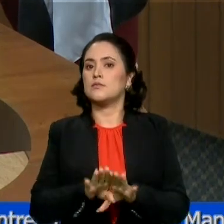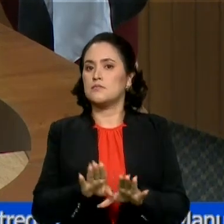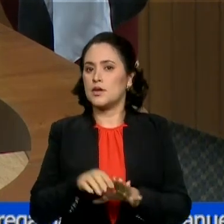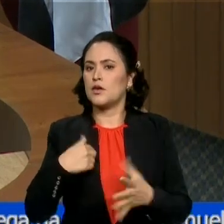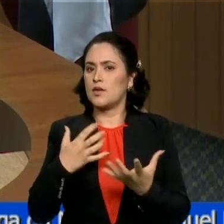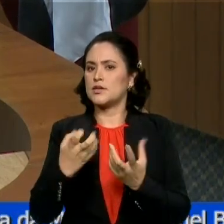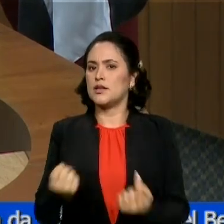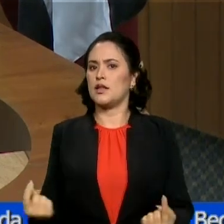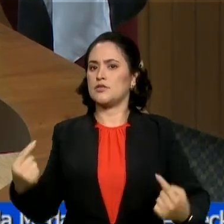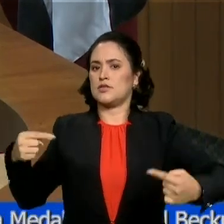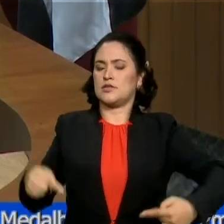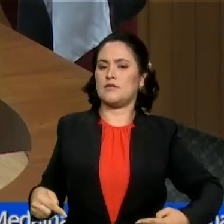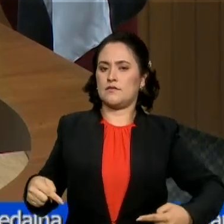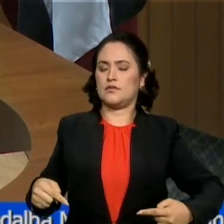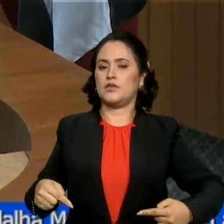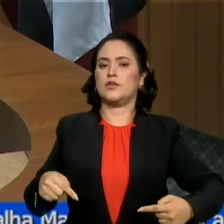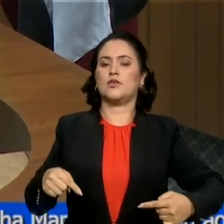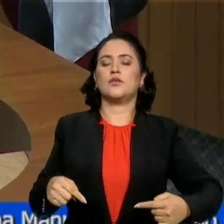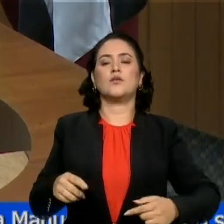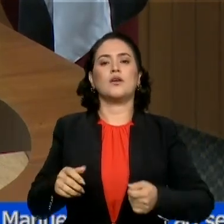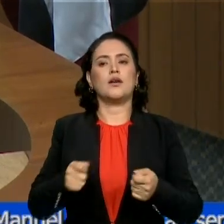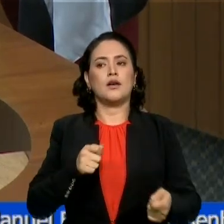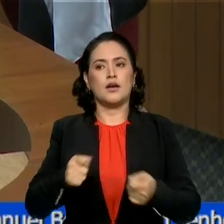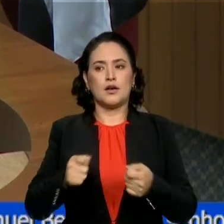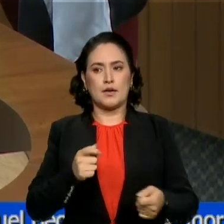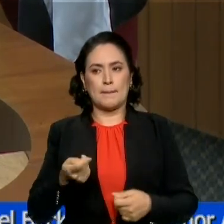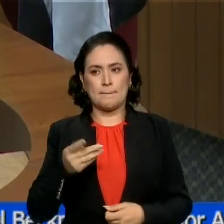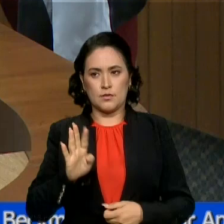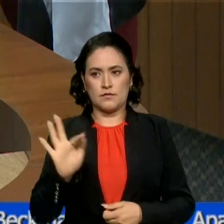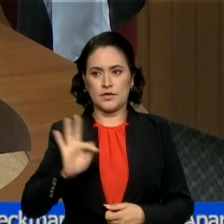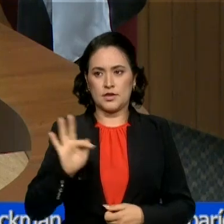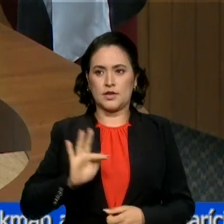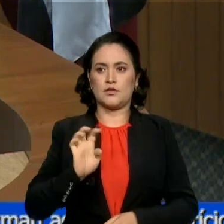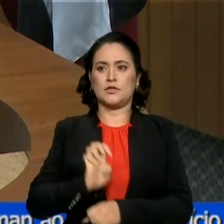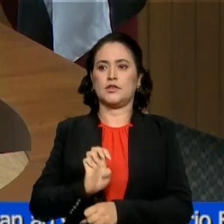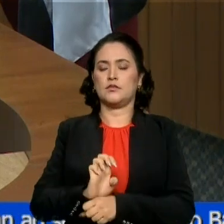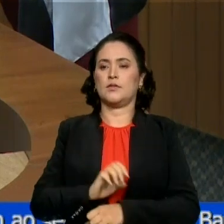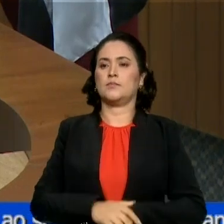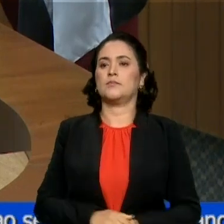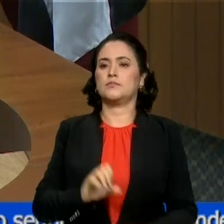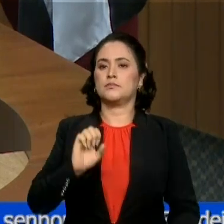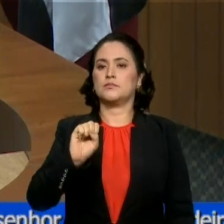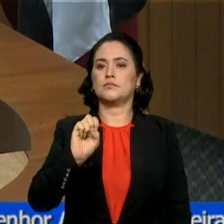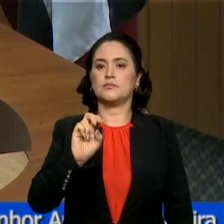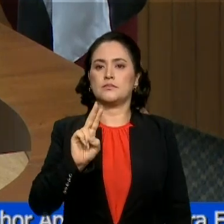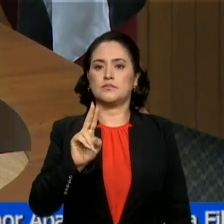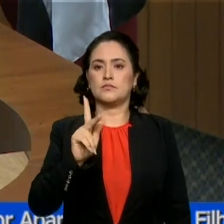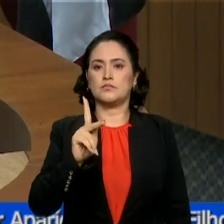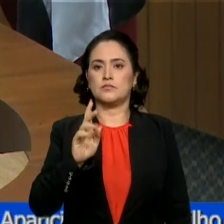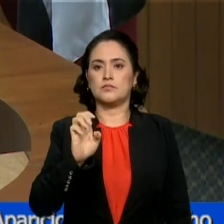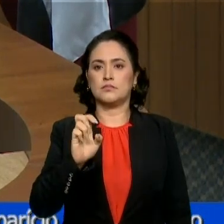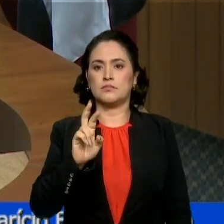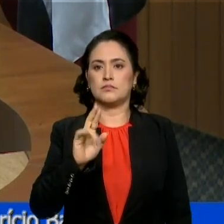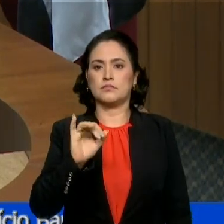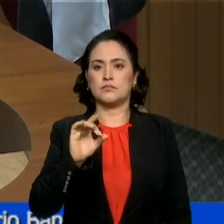federal e estadual. Exerci os cargos de superintendente da CONAB, Companhia Nacional de